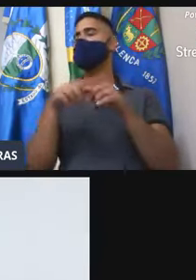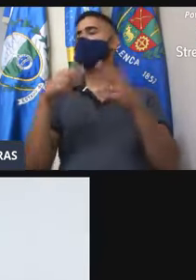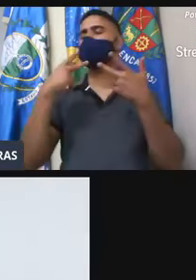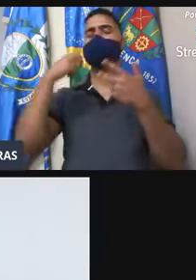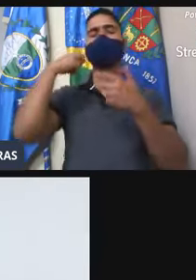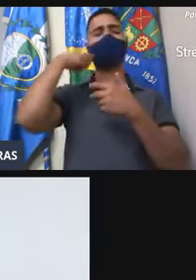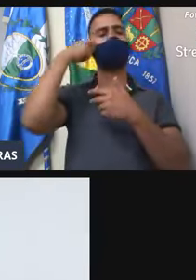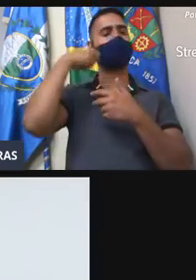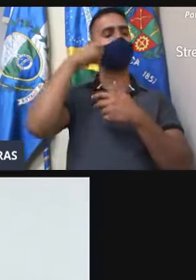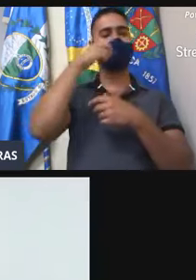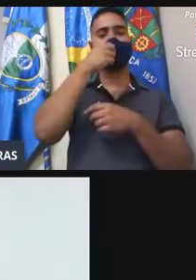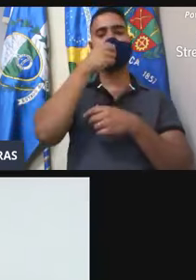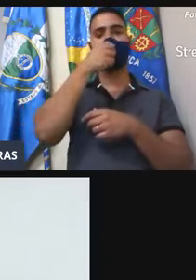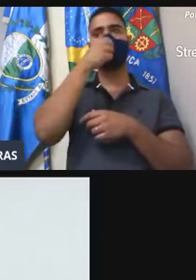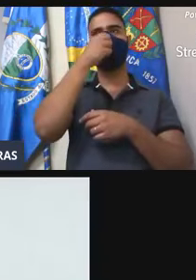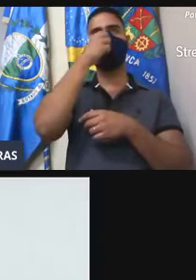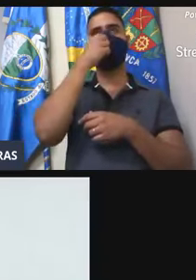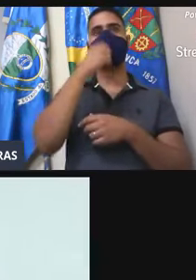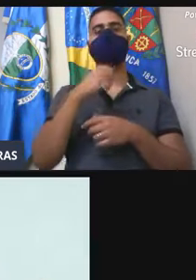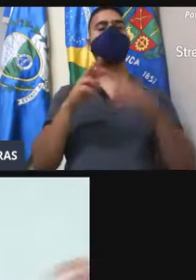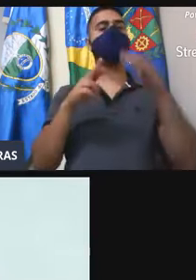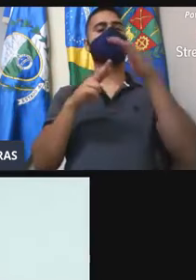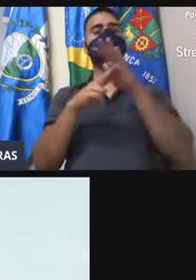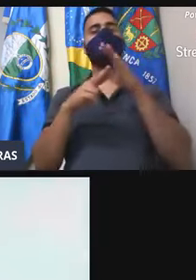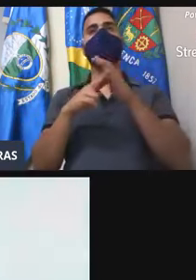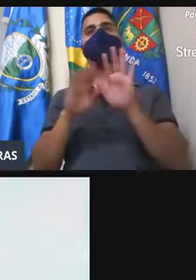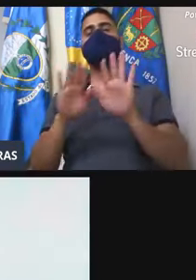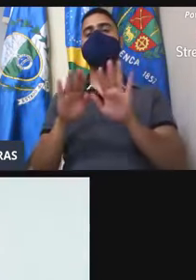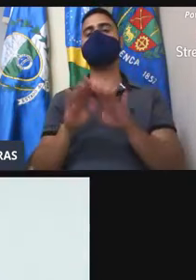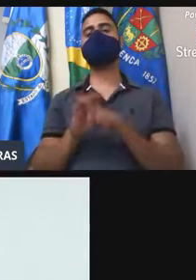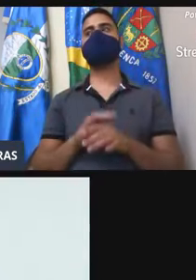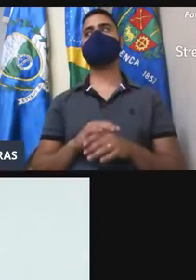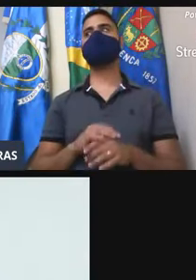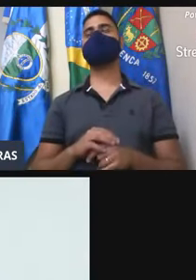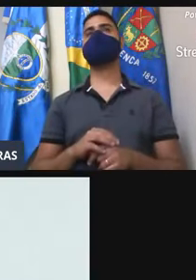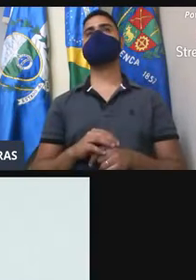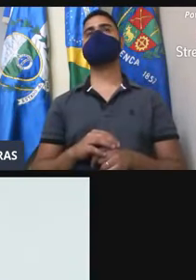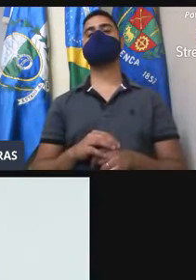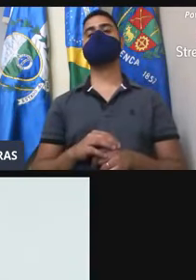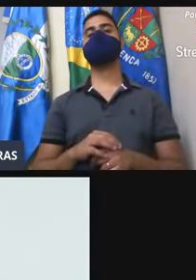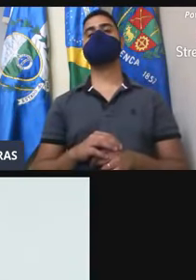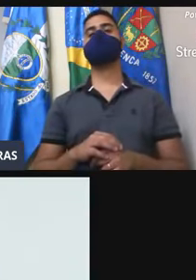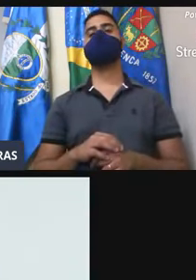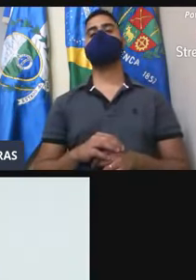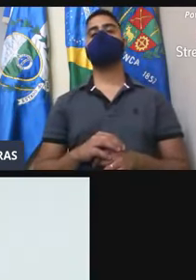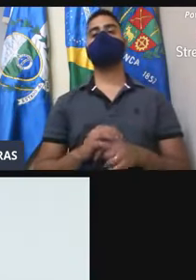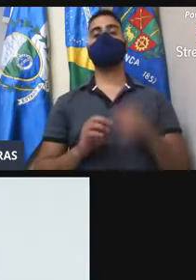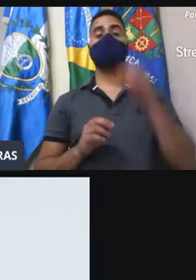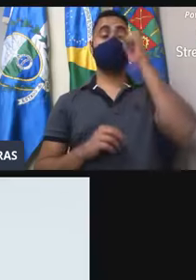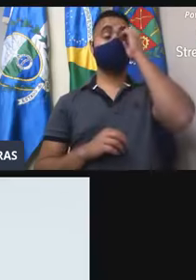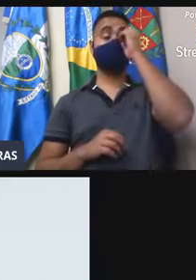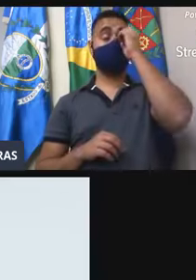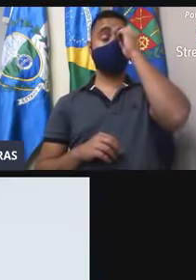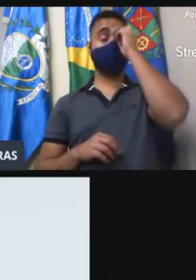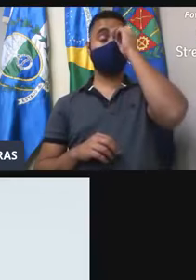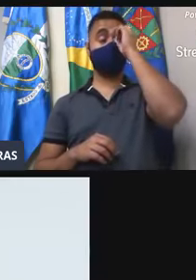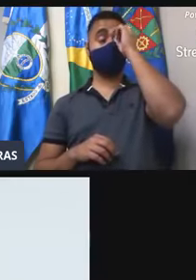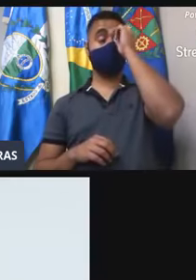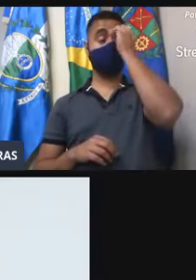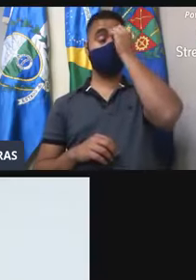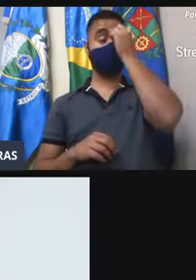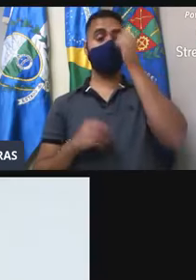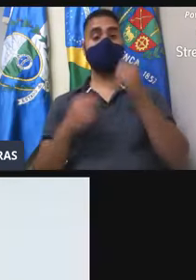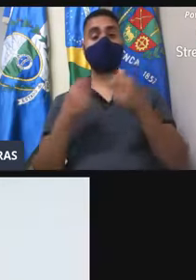aquela rodoviária, daquele jeito que está. Mas se não acontecesse esses fatos que